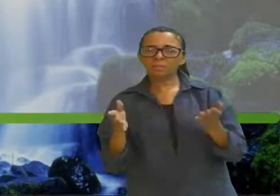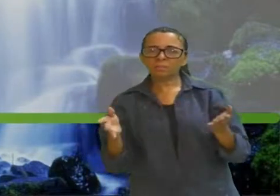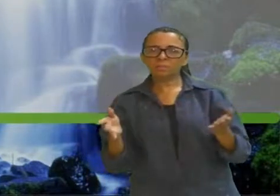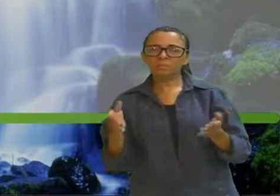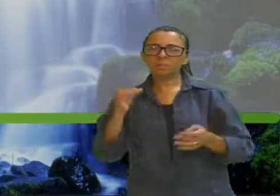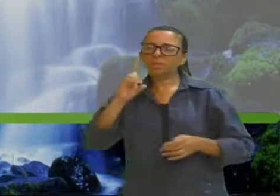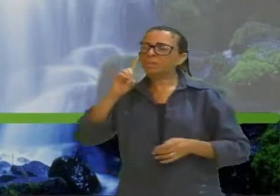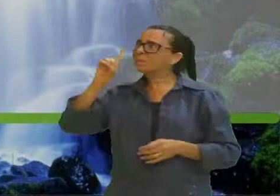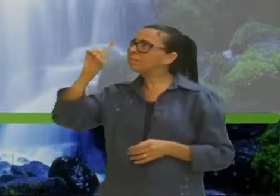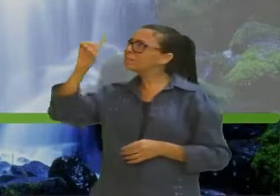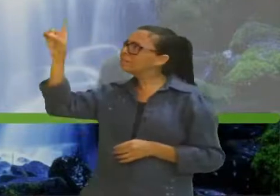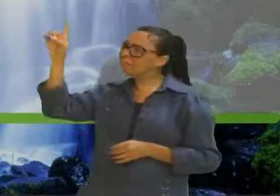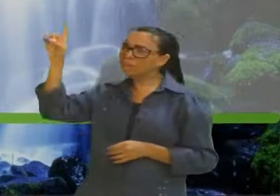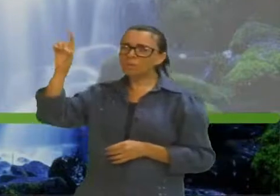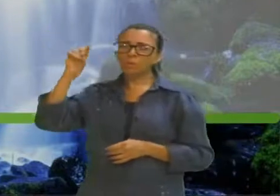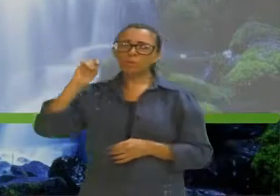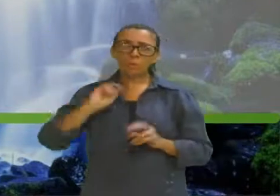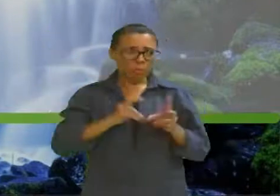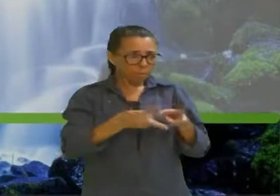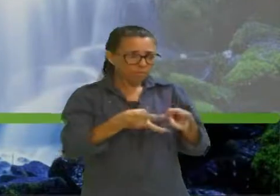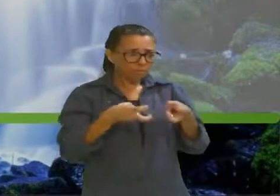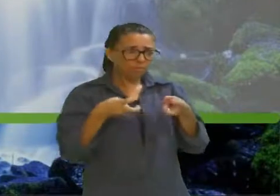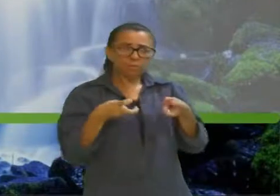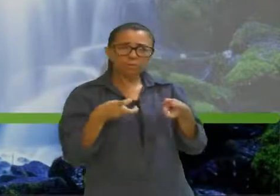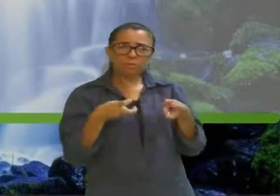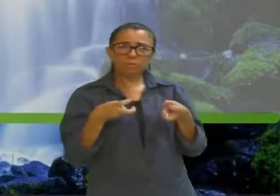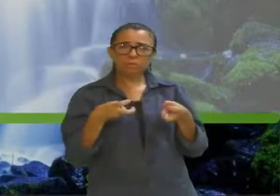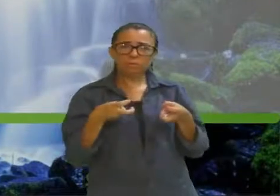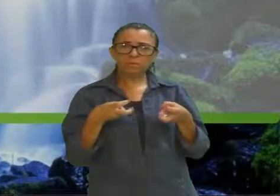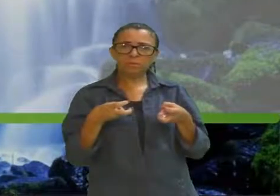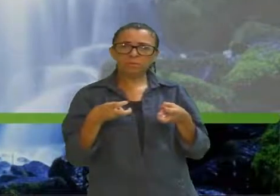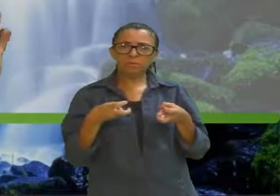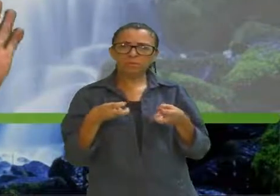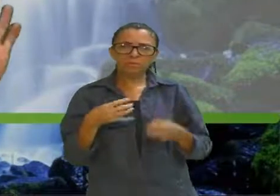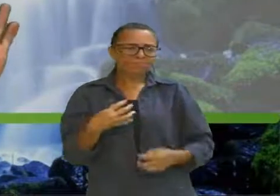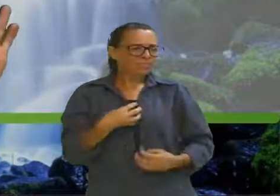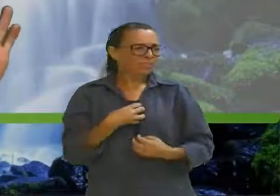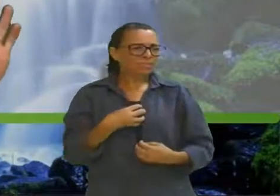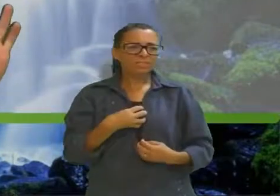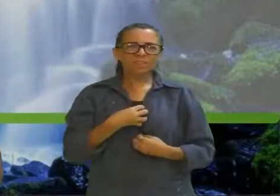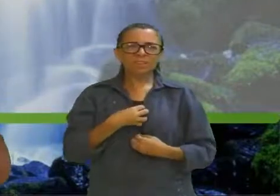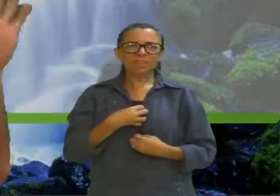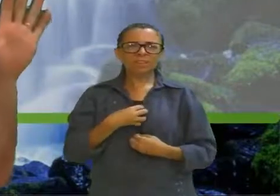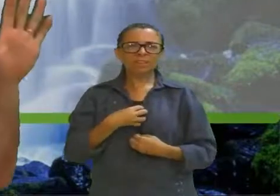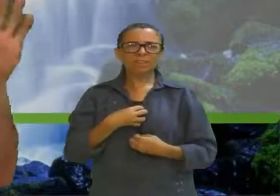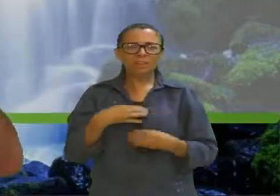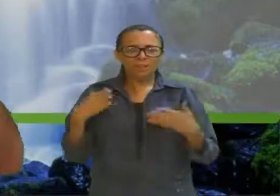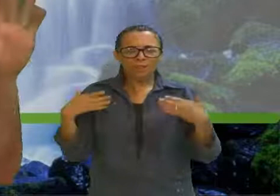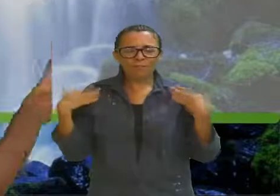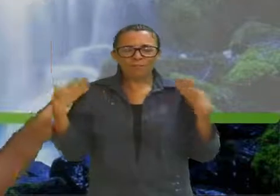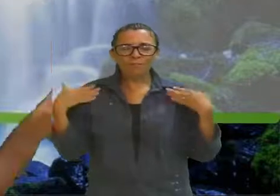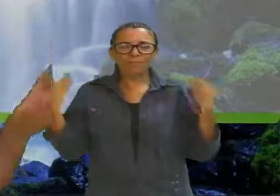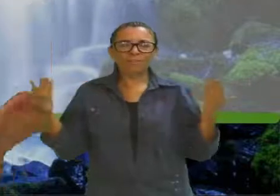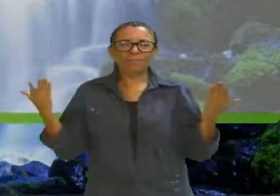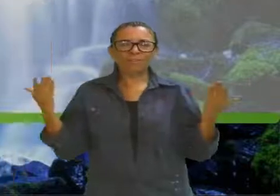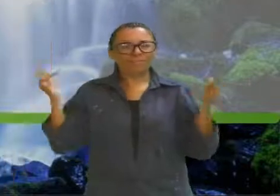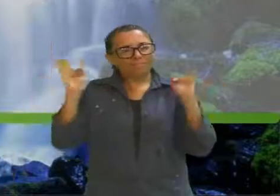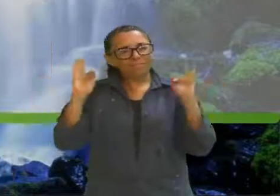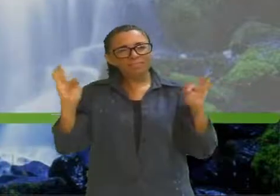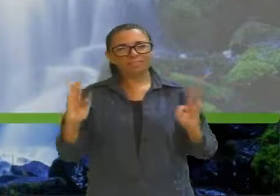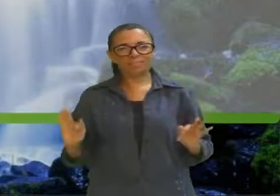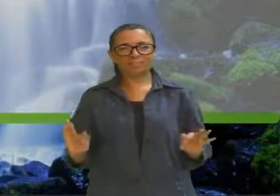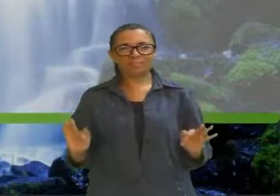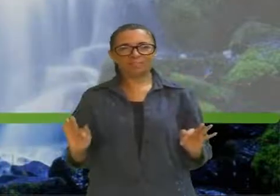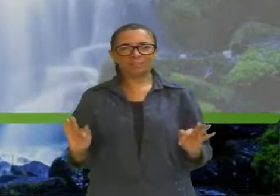Acontece isso na minha vida. Às vezes eu coloco, na verdade eu coloco minha vida, no meu dia, na presença do Senhor, e aí eu